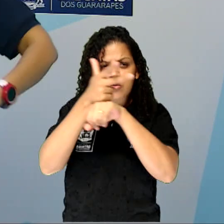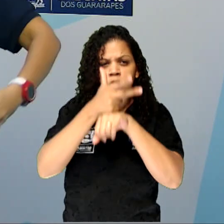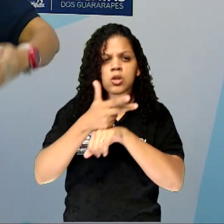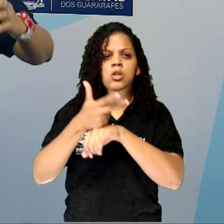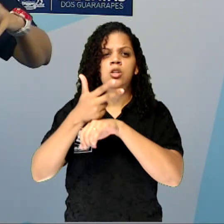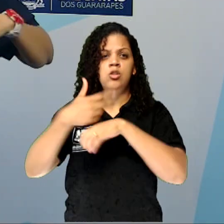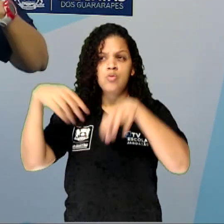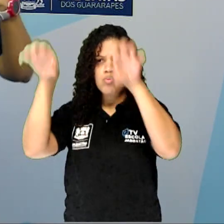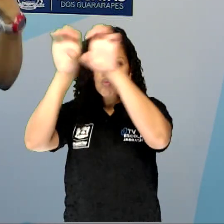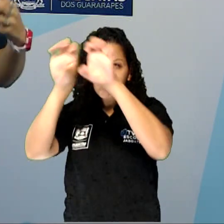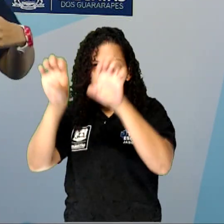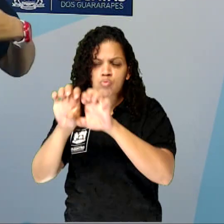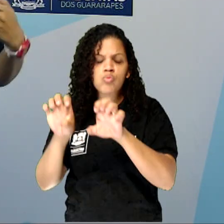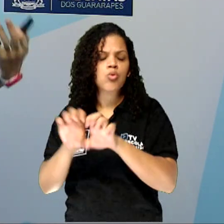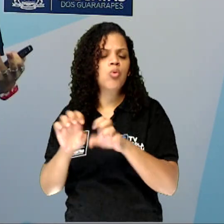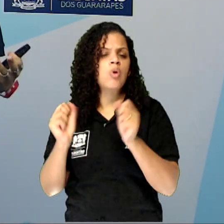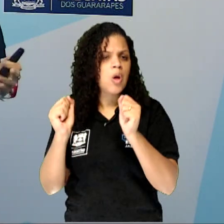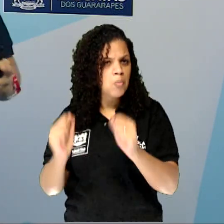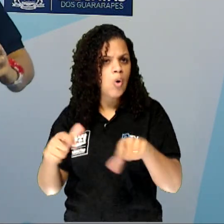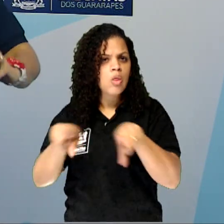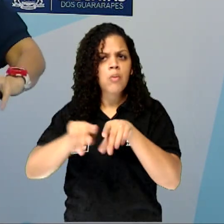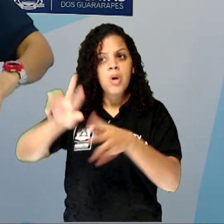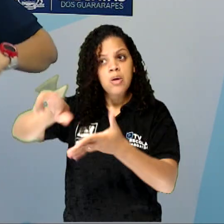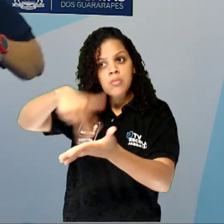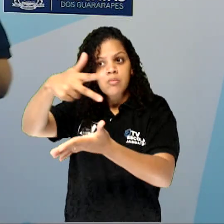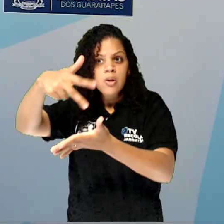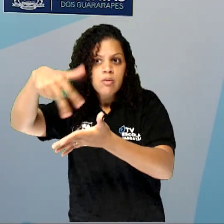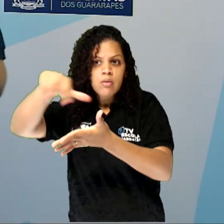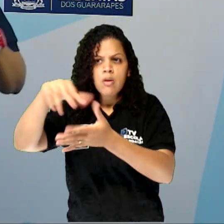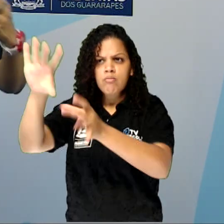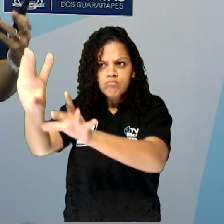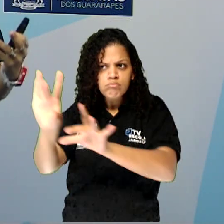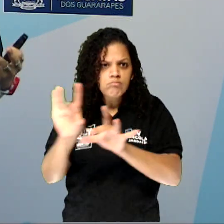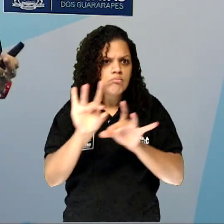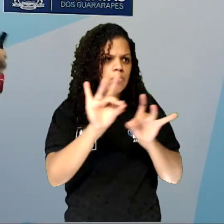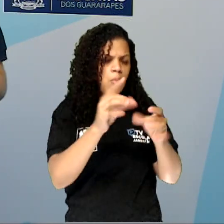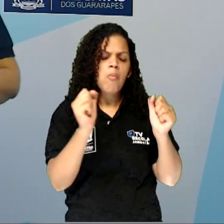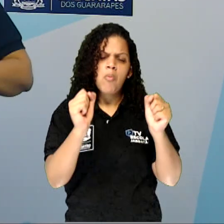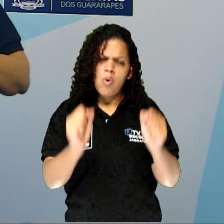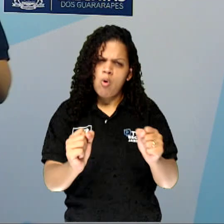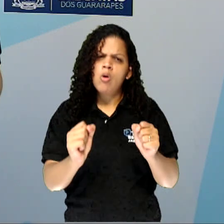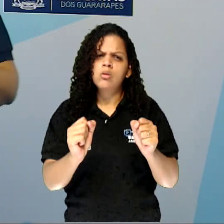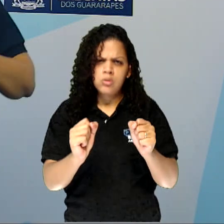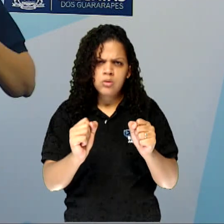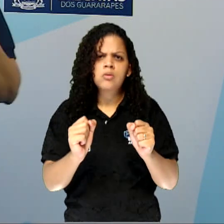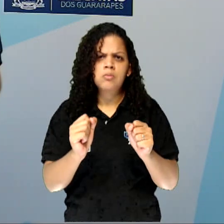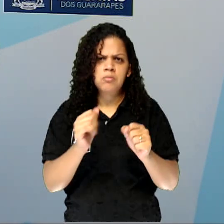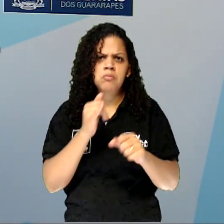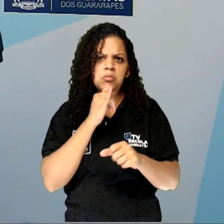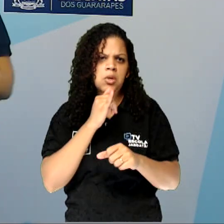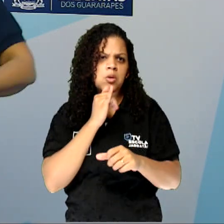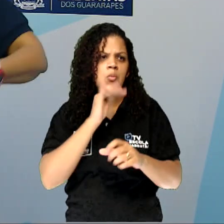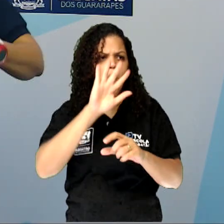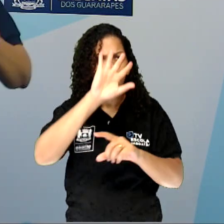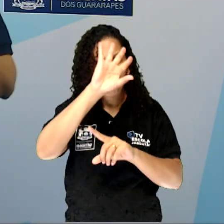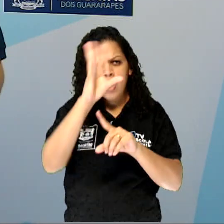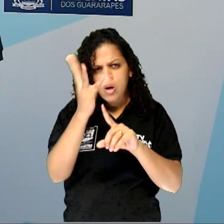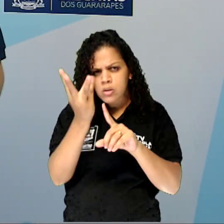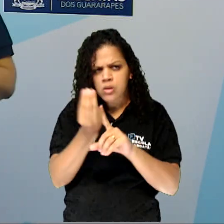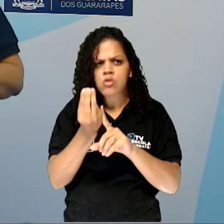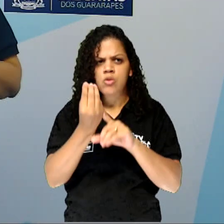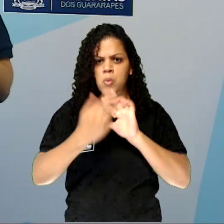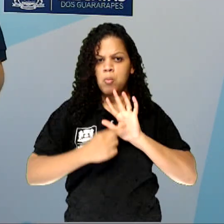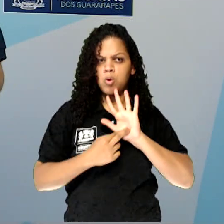esculturas, e também pode ter uma performance lá. Então ele vai, de repente, o artista mesmo, né, ele pode se apresentar, né,